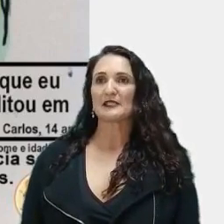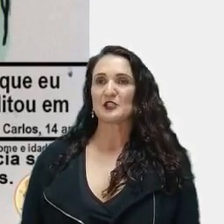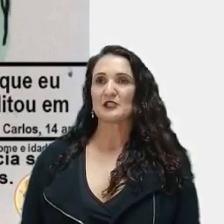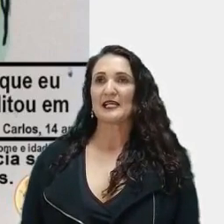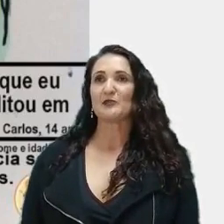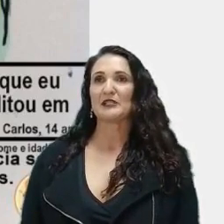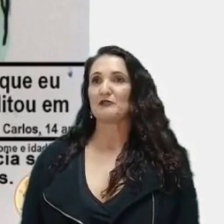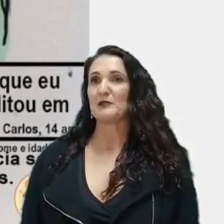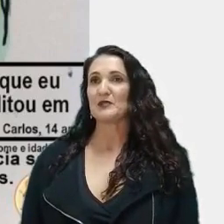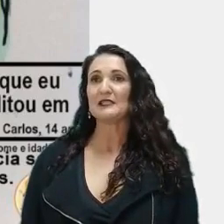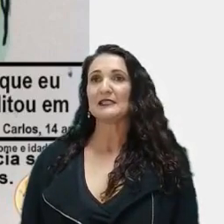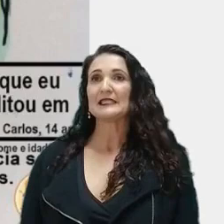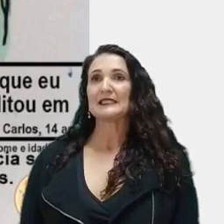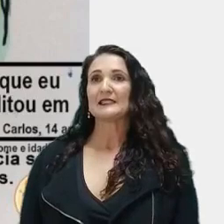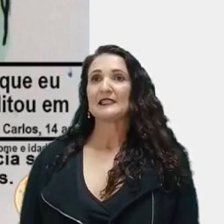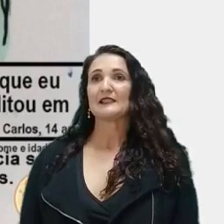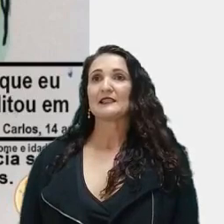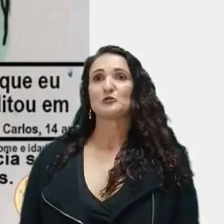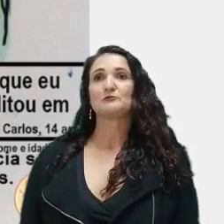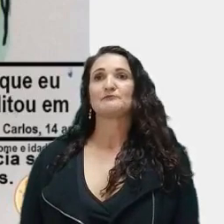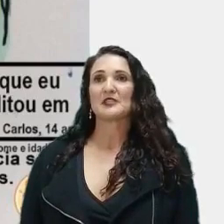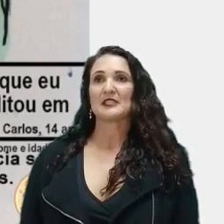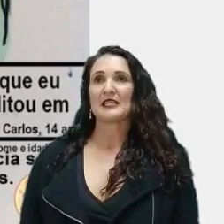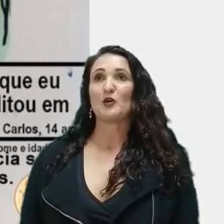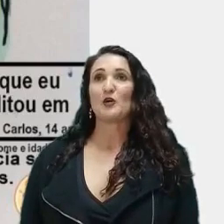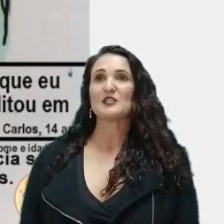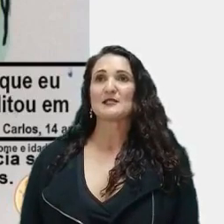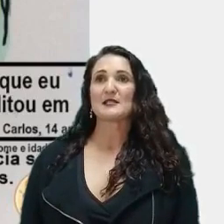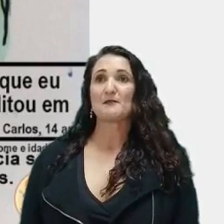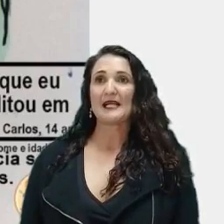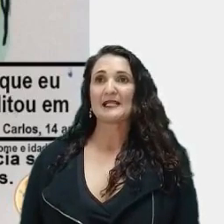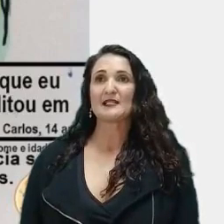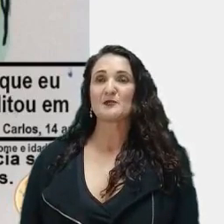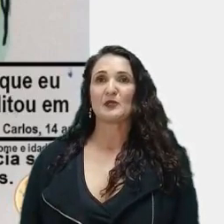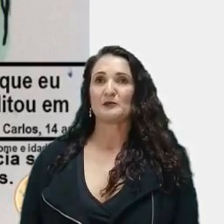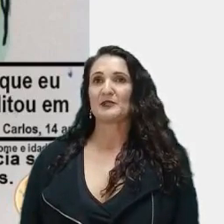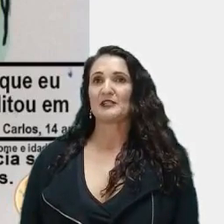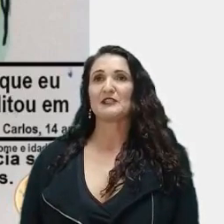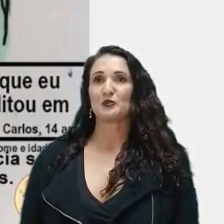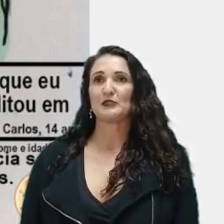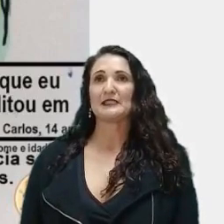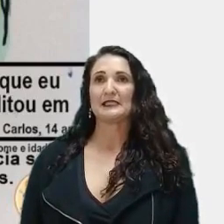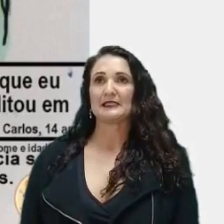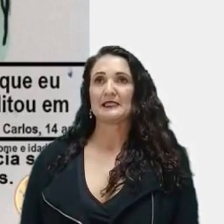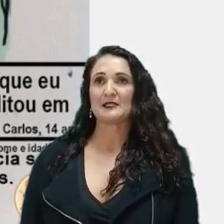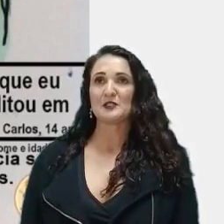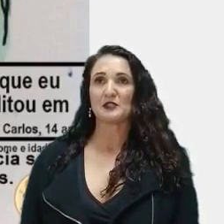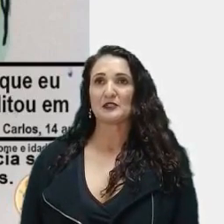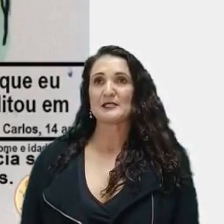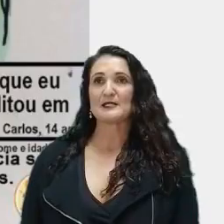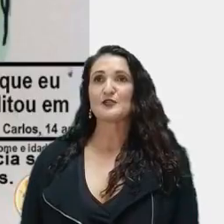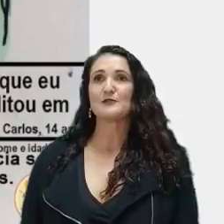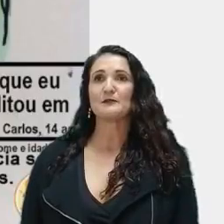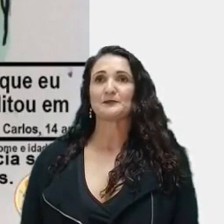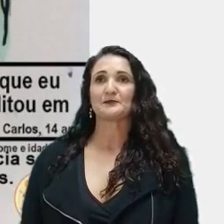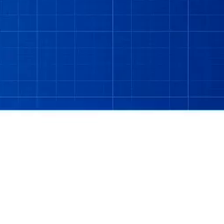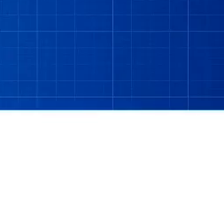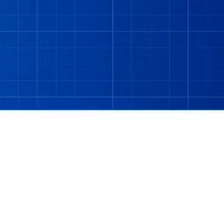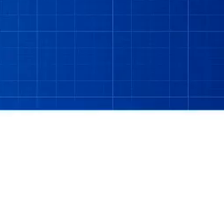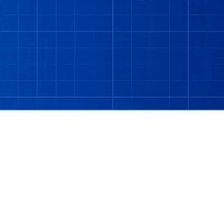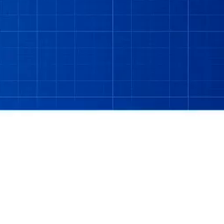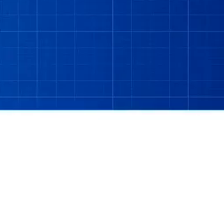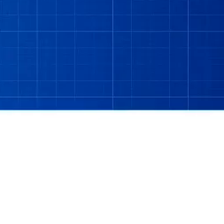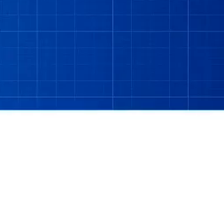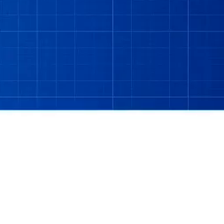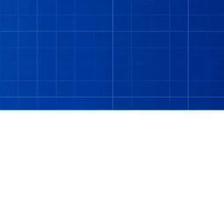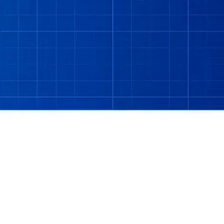muito desacreditada pela família, né? Então traz realmente essas marcas para a vida toda da criança e do adolescente.